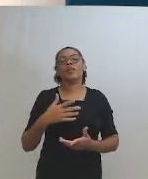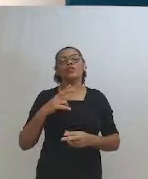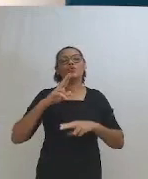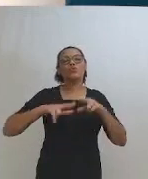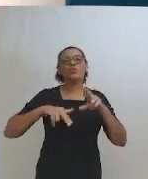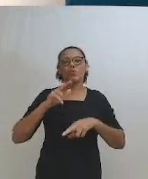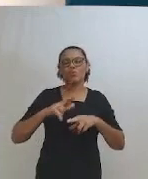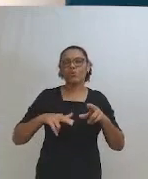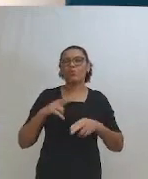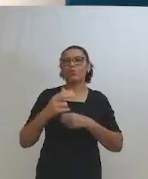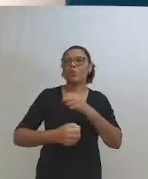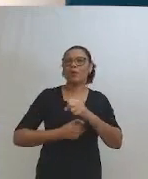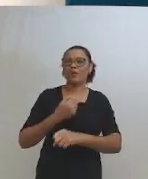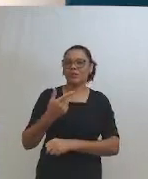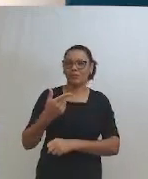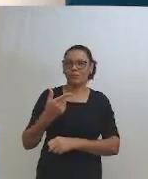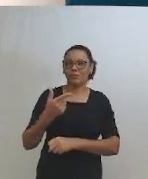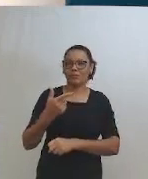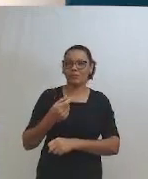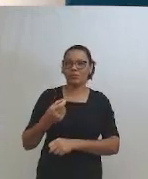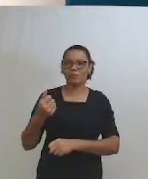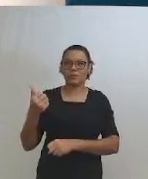grande quantidade de drogas apreendidas,